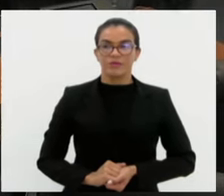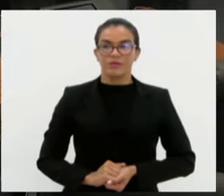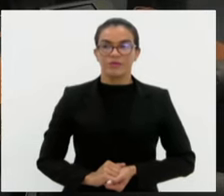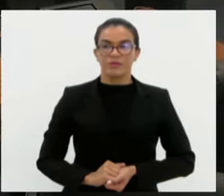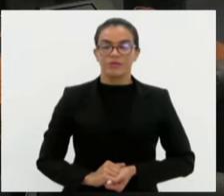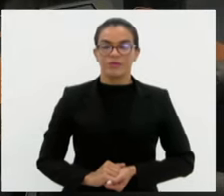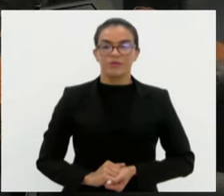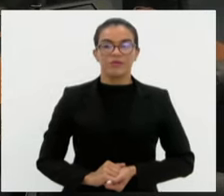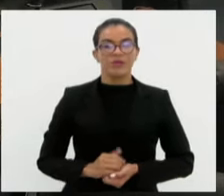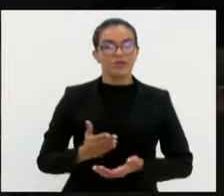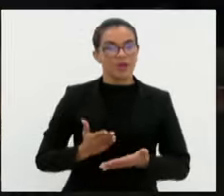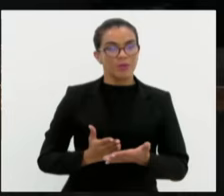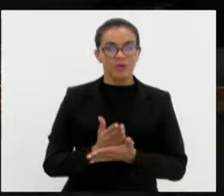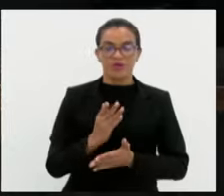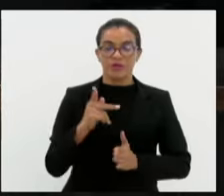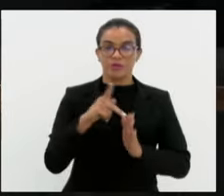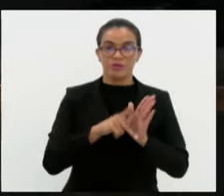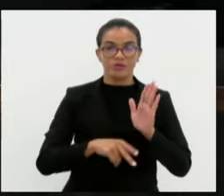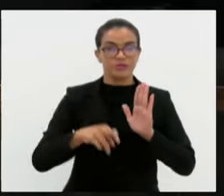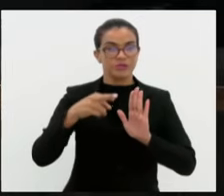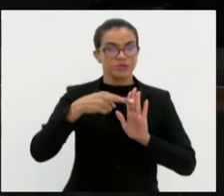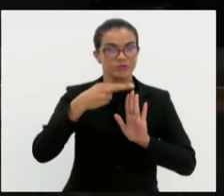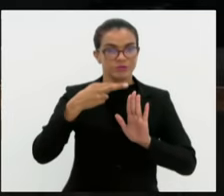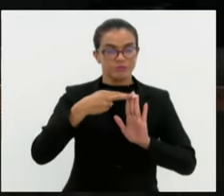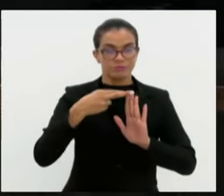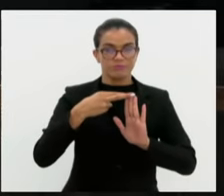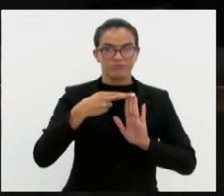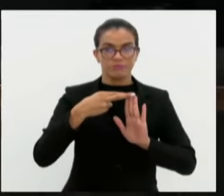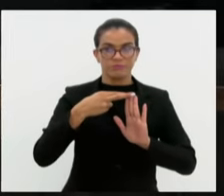Está aprovado o projeto de resolução.